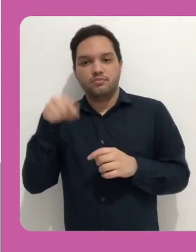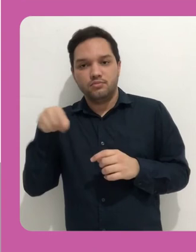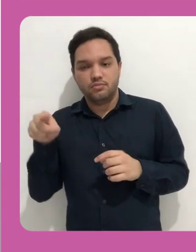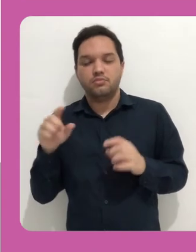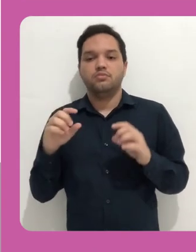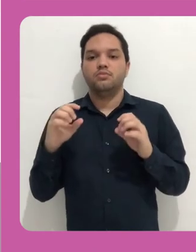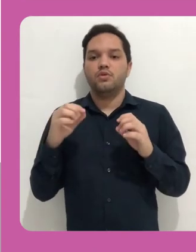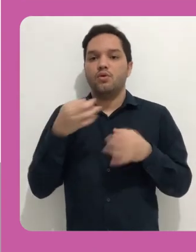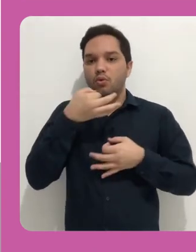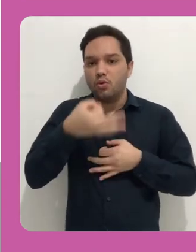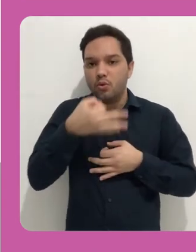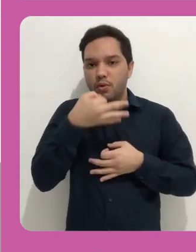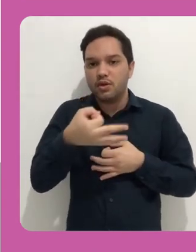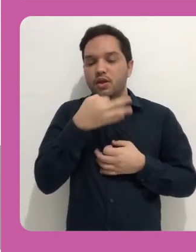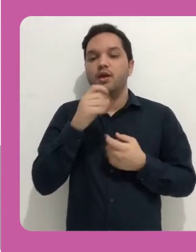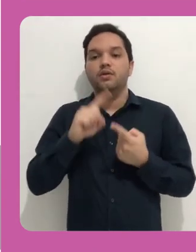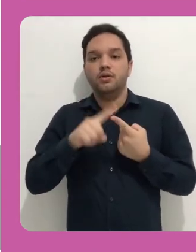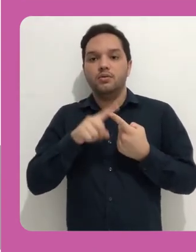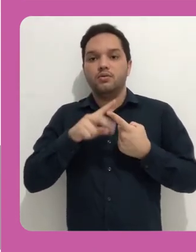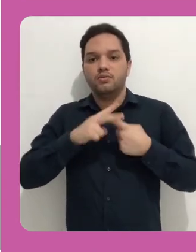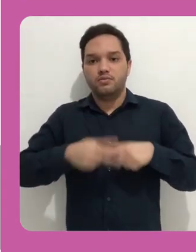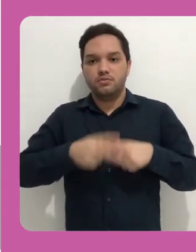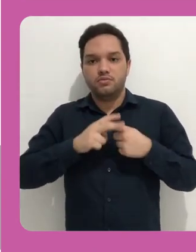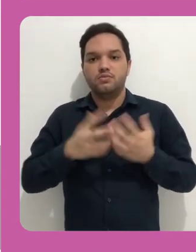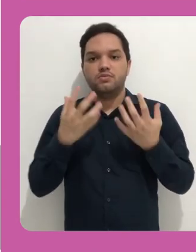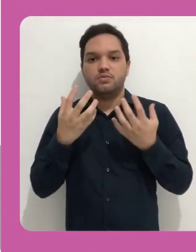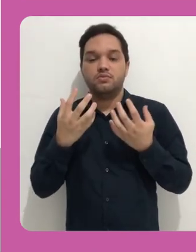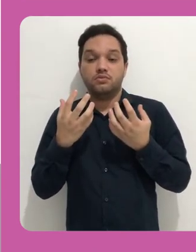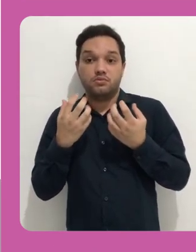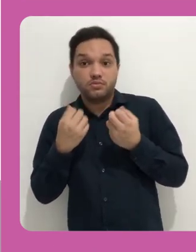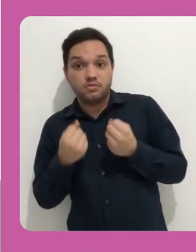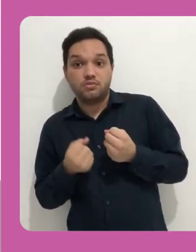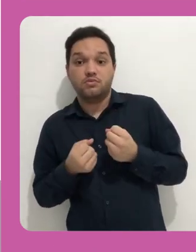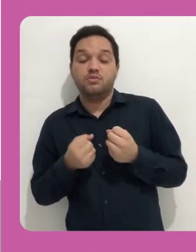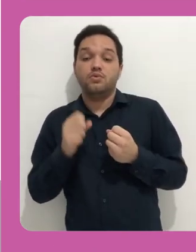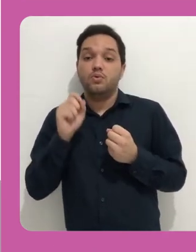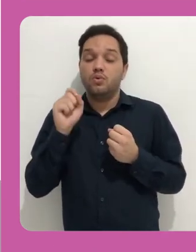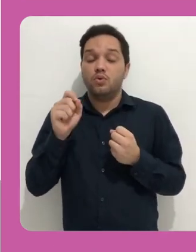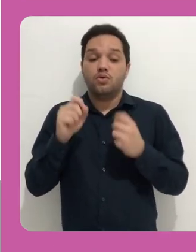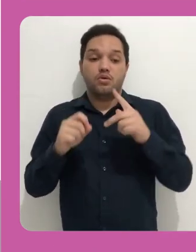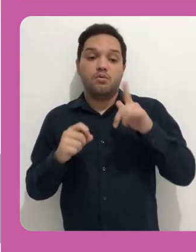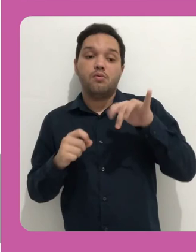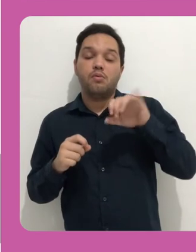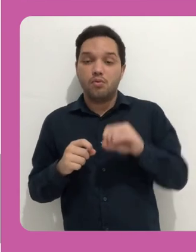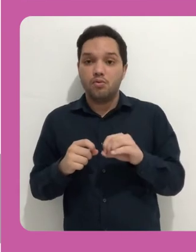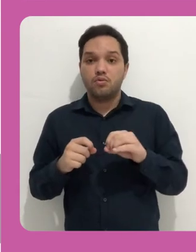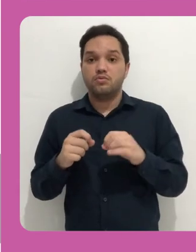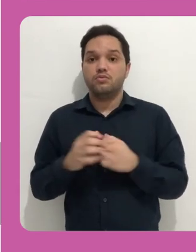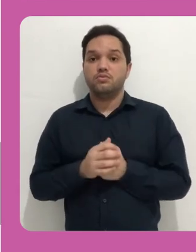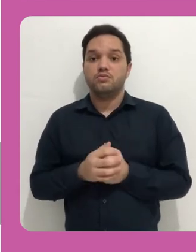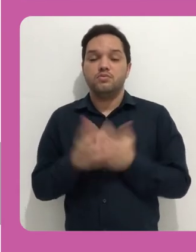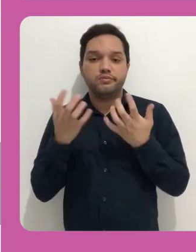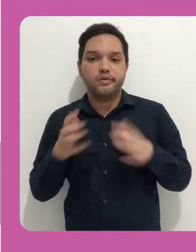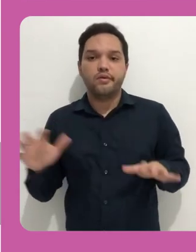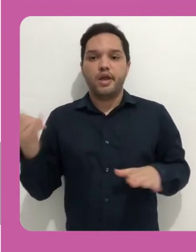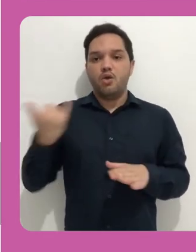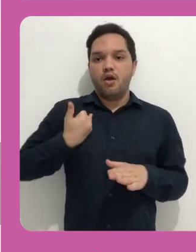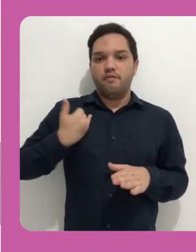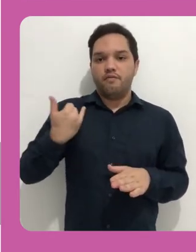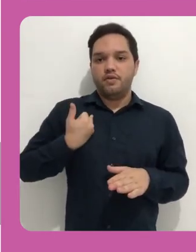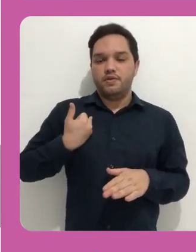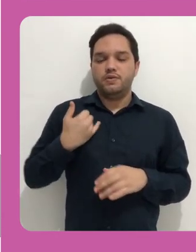um comentário, configurações, aceitar o plágio, notificações, não quero